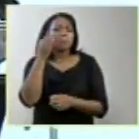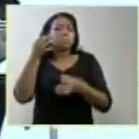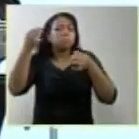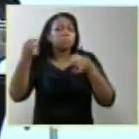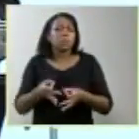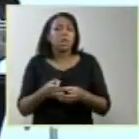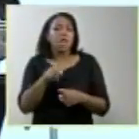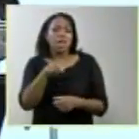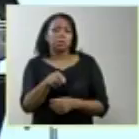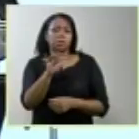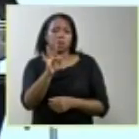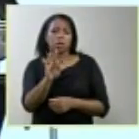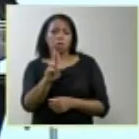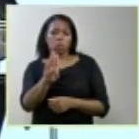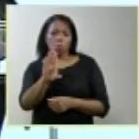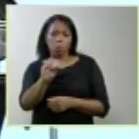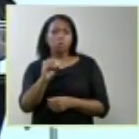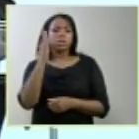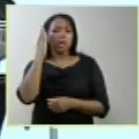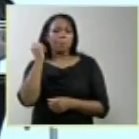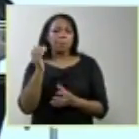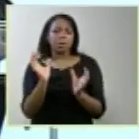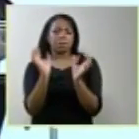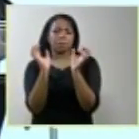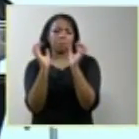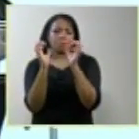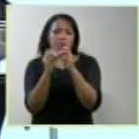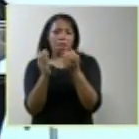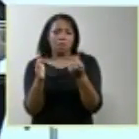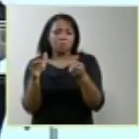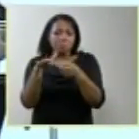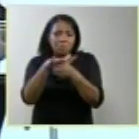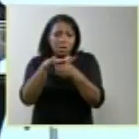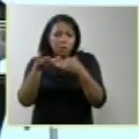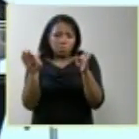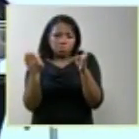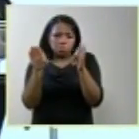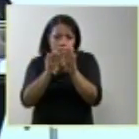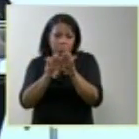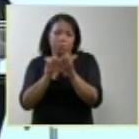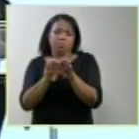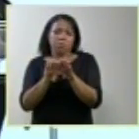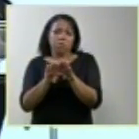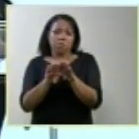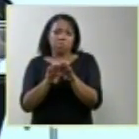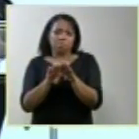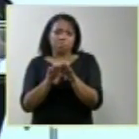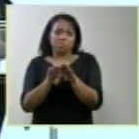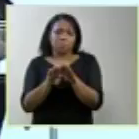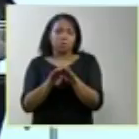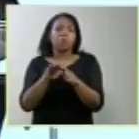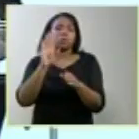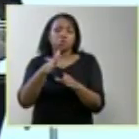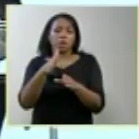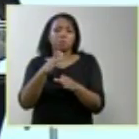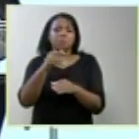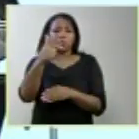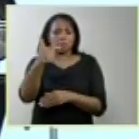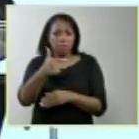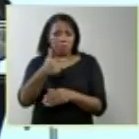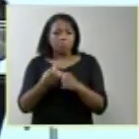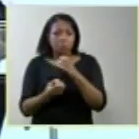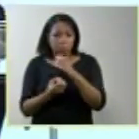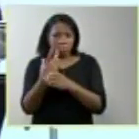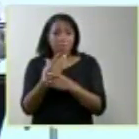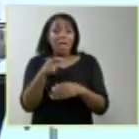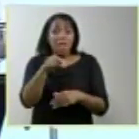o tubo neural fecha-se. Ele fecha-se no 24º dia depois da fecundação. E, portanto, se